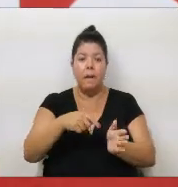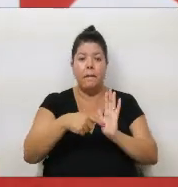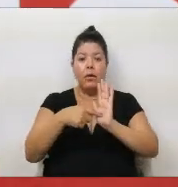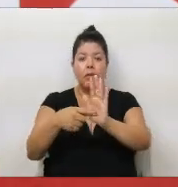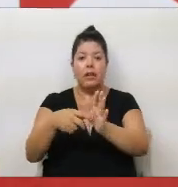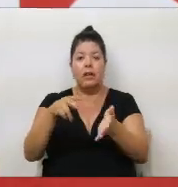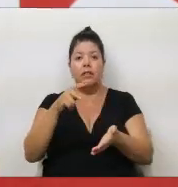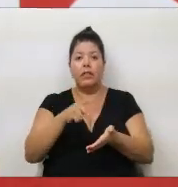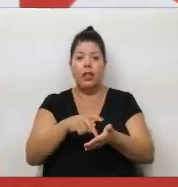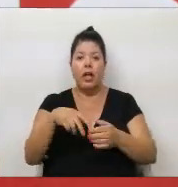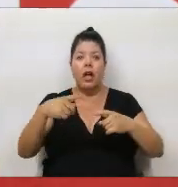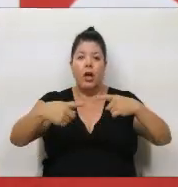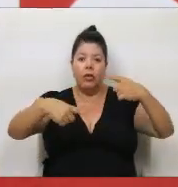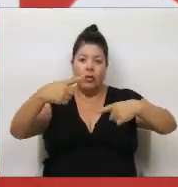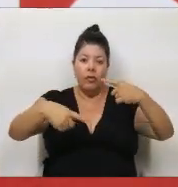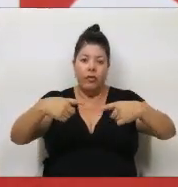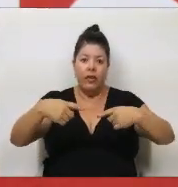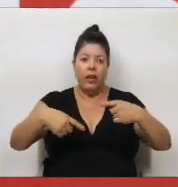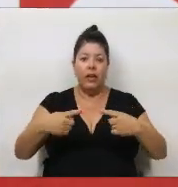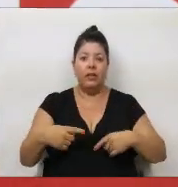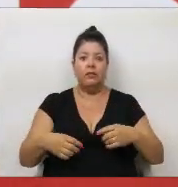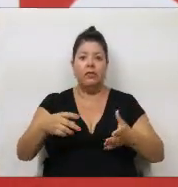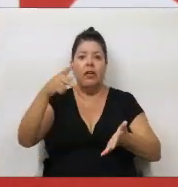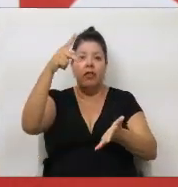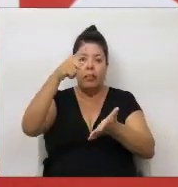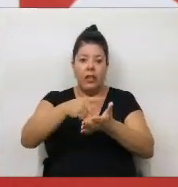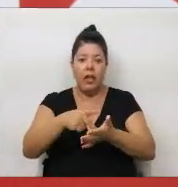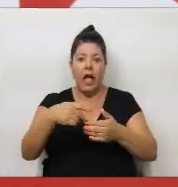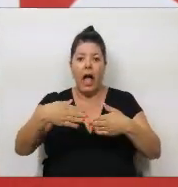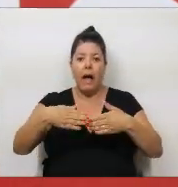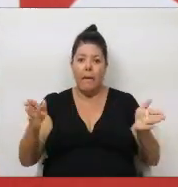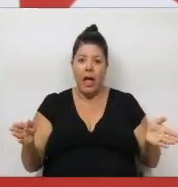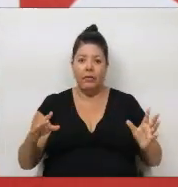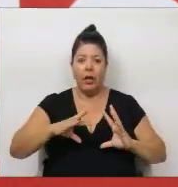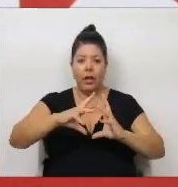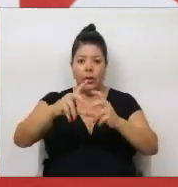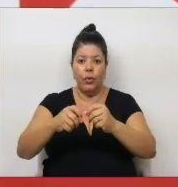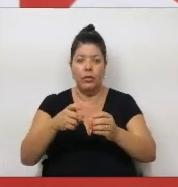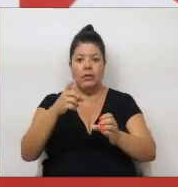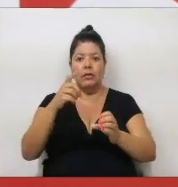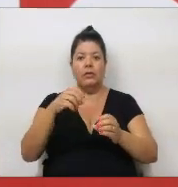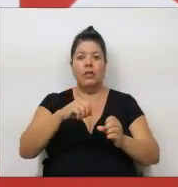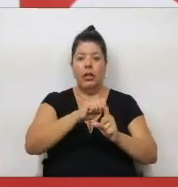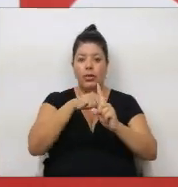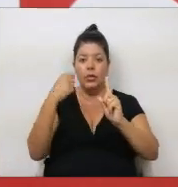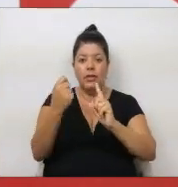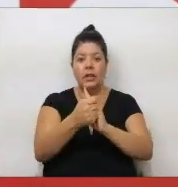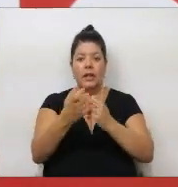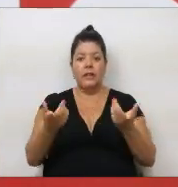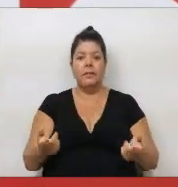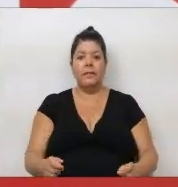um diálogo muito franco, muito aberto com todos os setores da nossa sociedade.